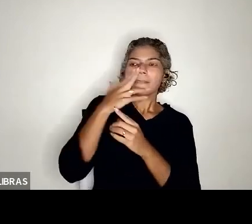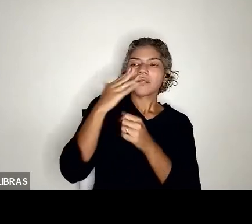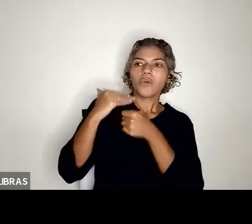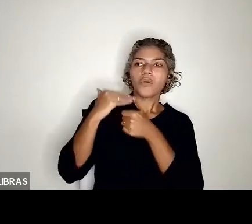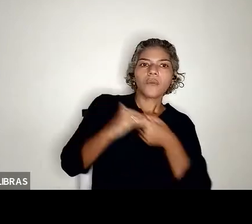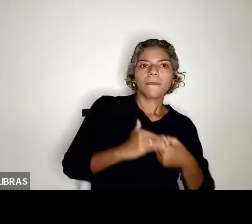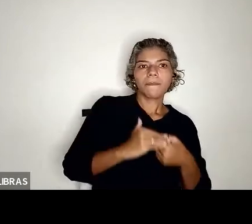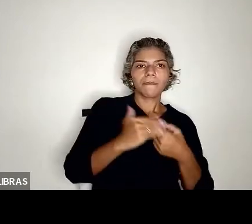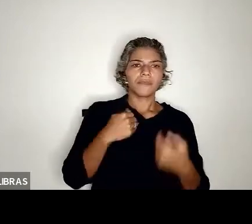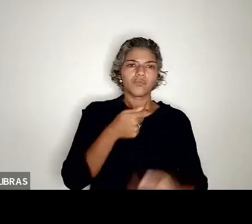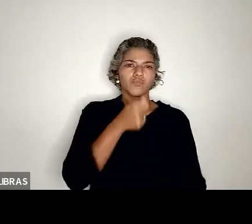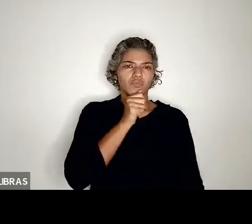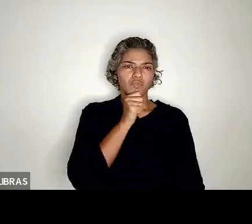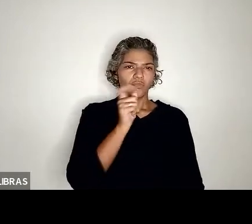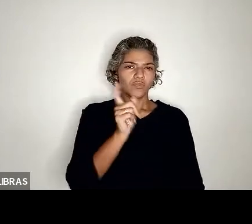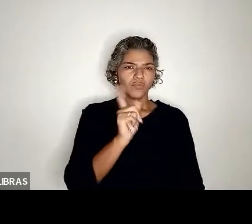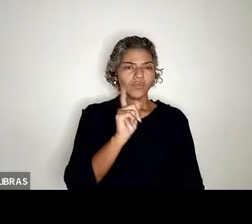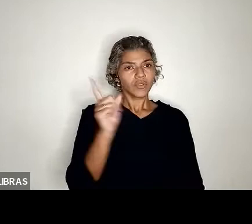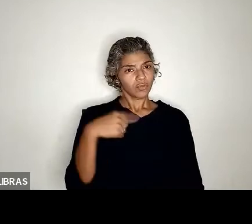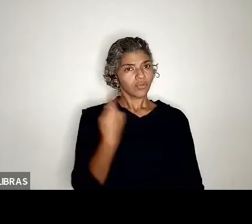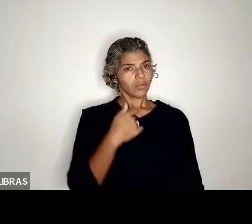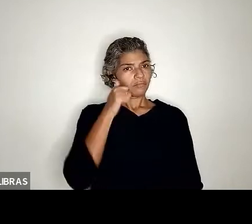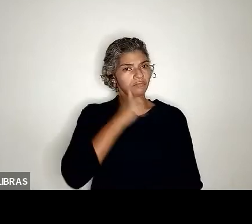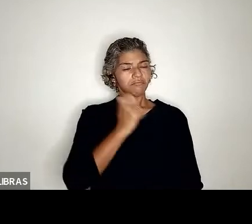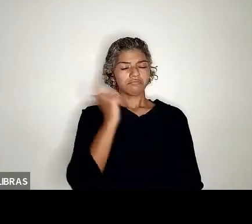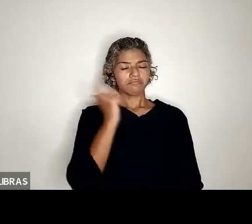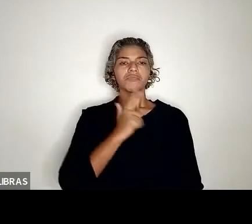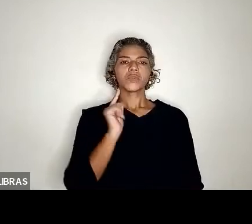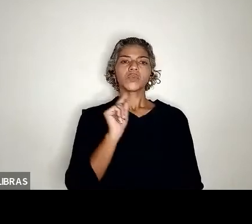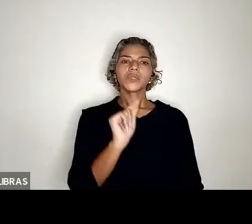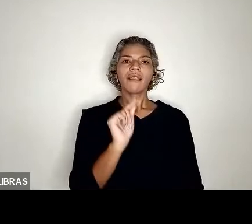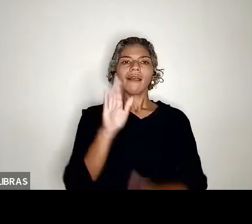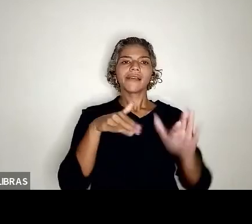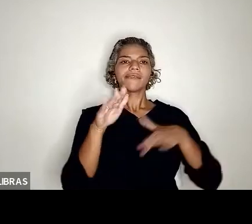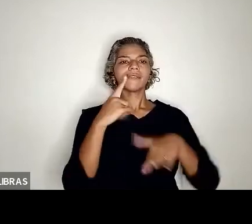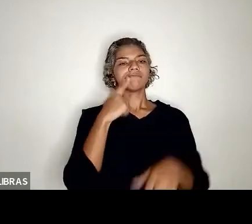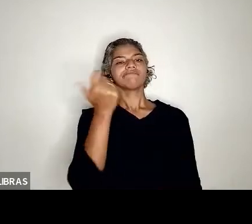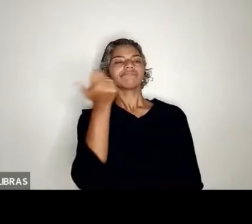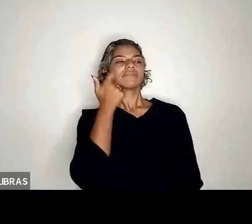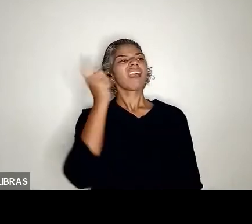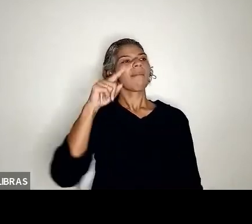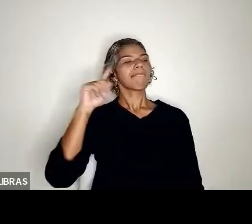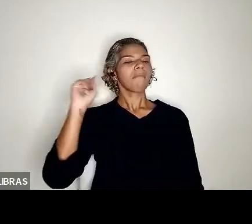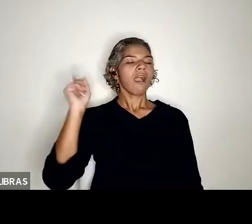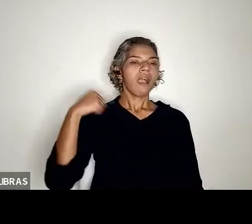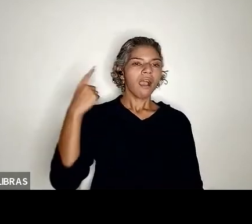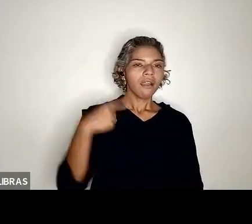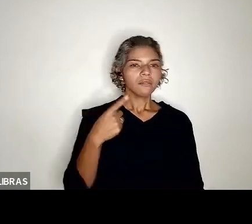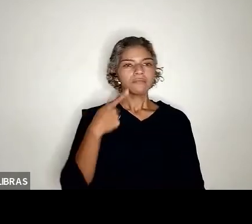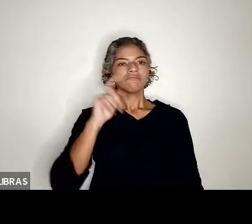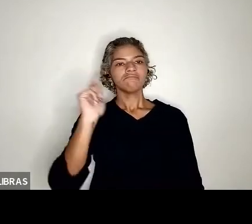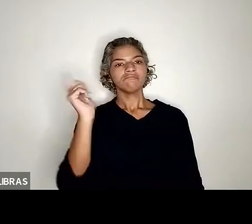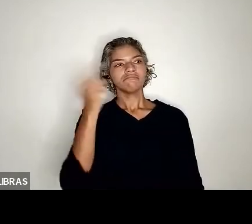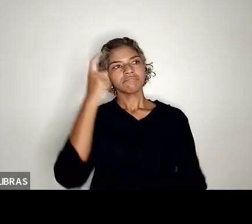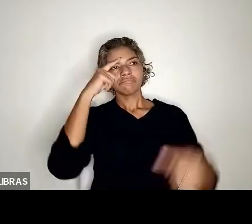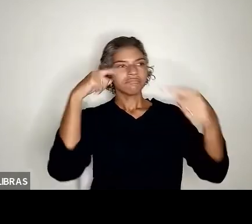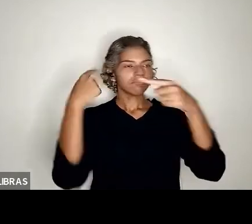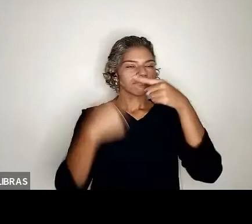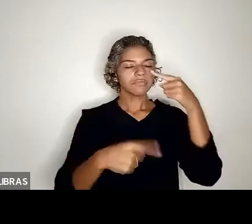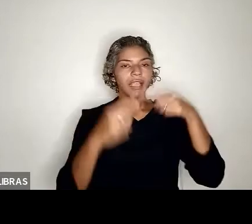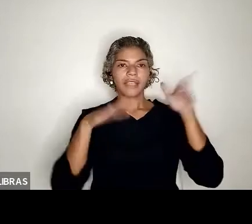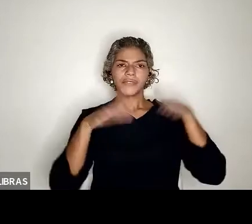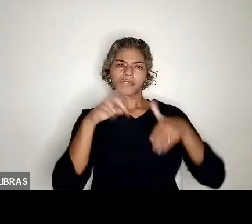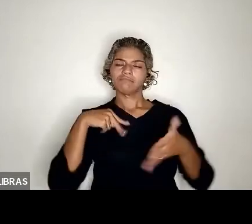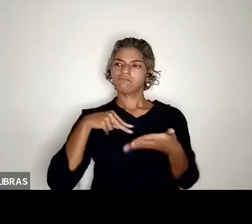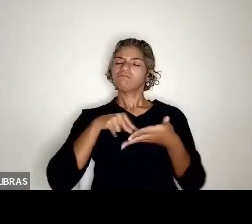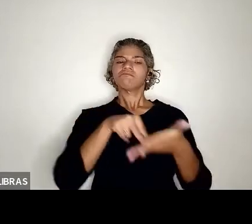que não sejamos muitas vezes, né, rotuladas como desequilibradas, quando temos um posicionamento